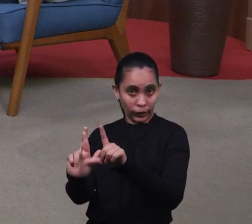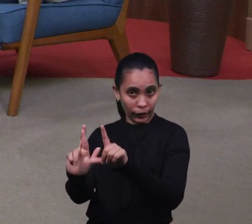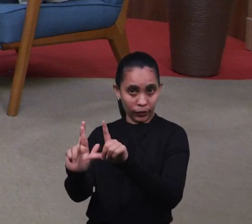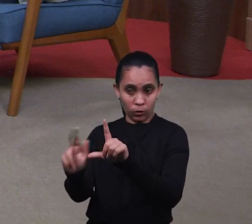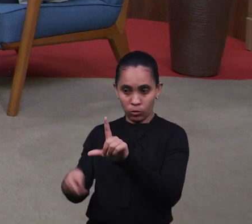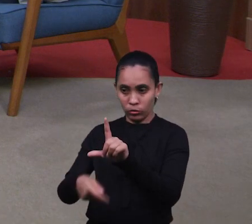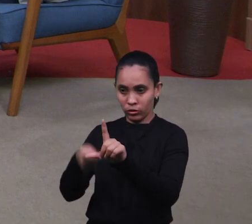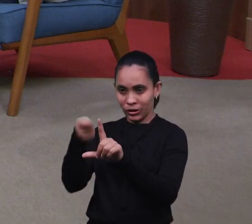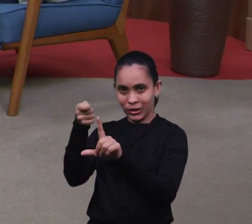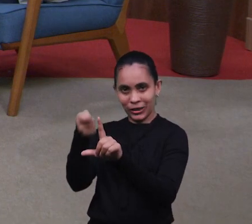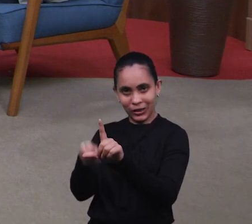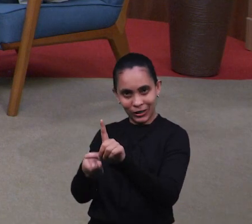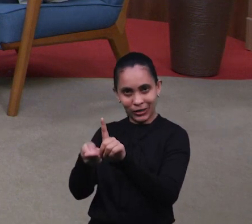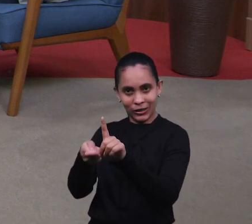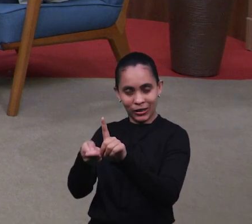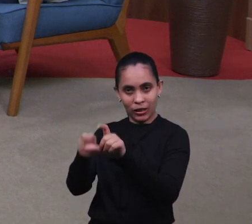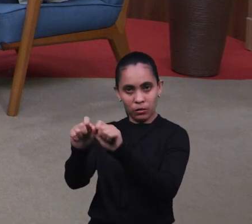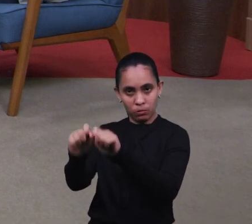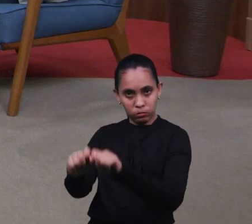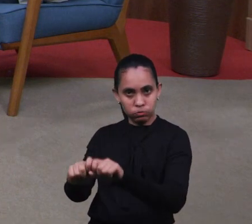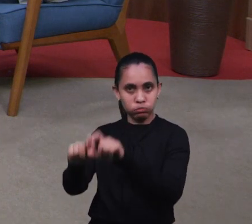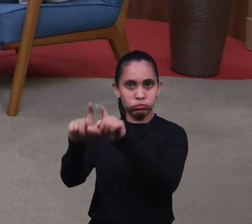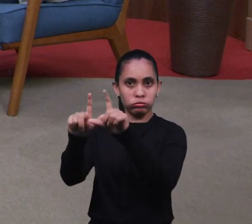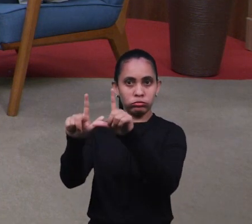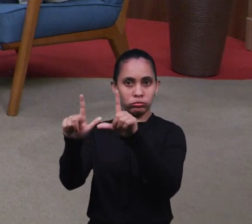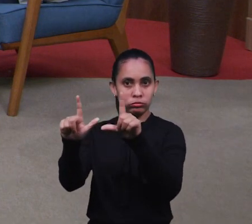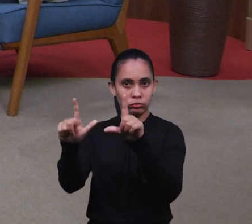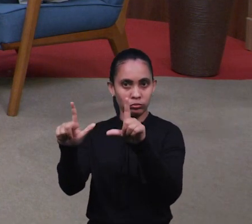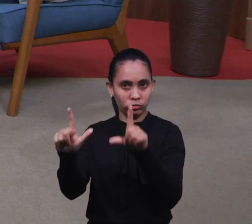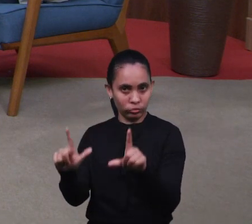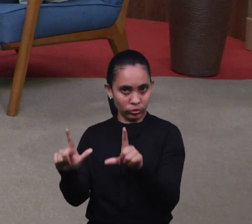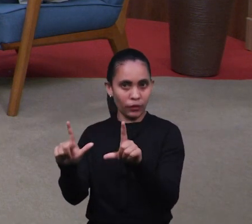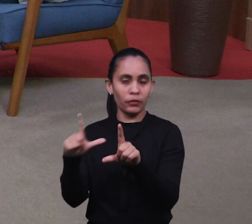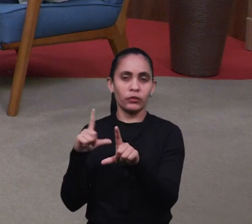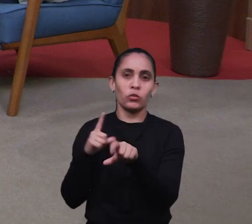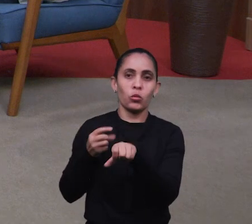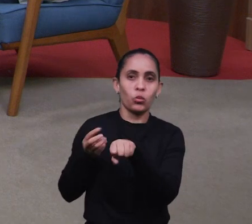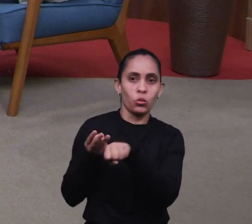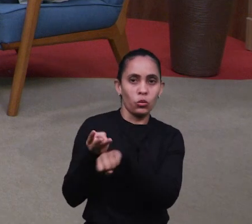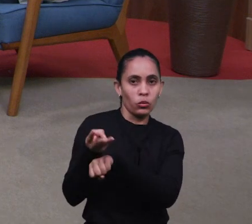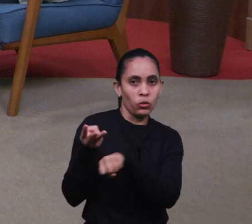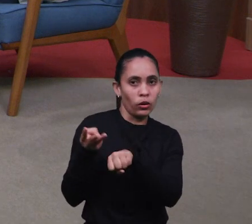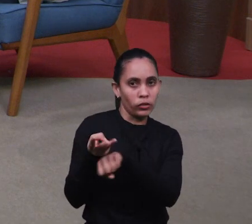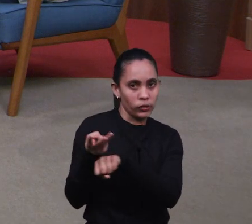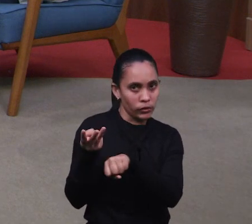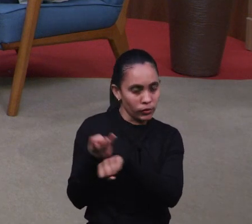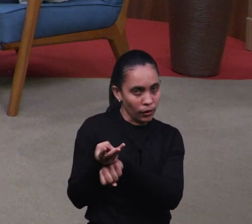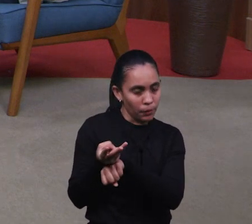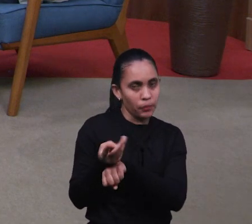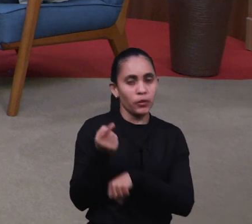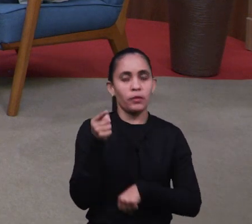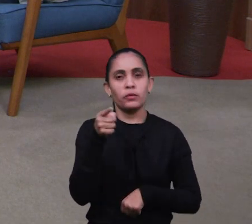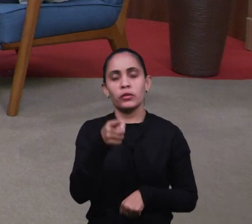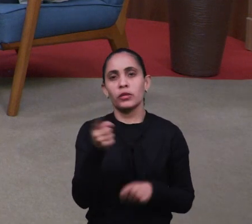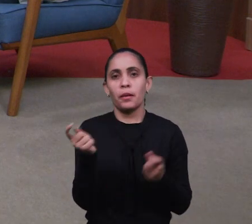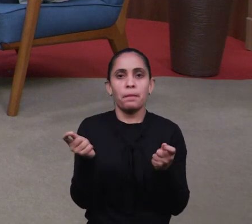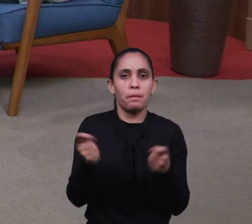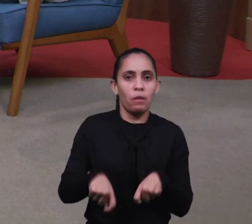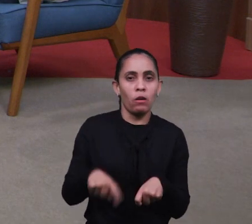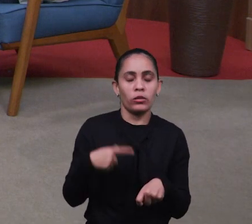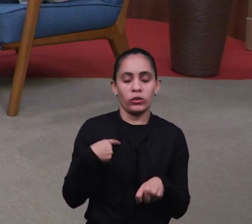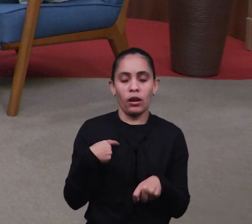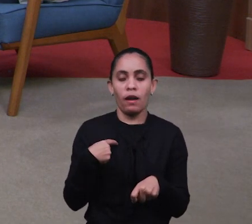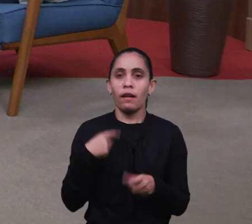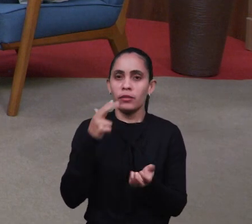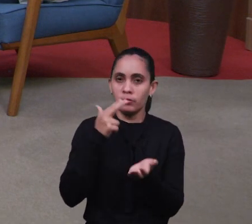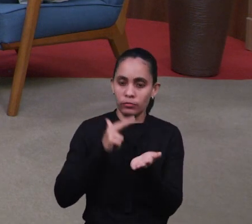ser redirecionado para o WhatsApp, e no WhatsApp você então pode escrever ali uma mensagem para nós